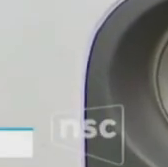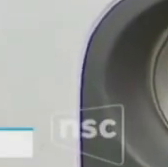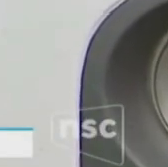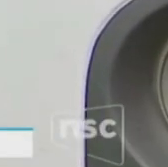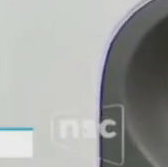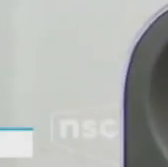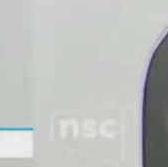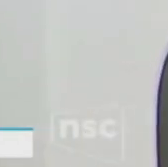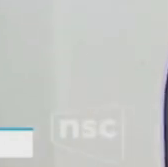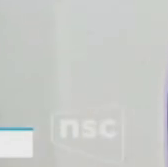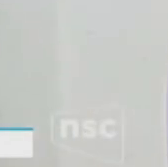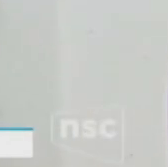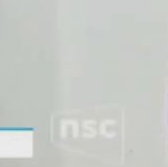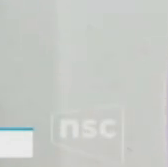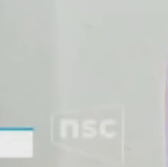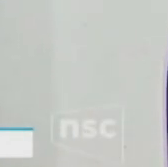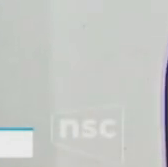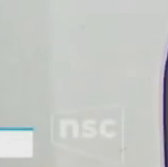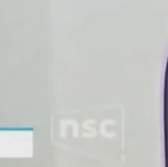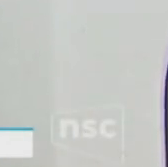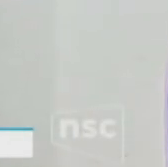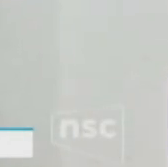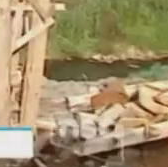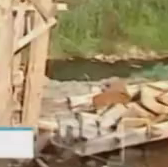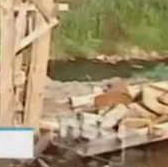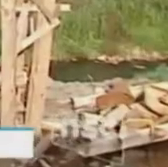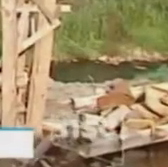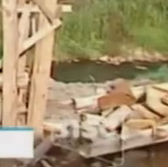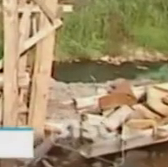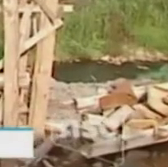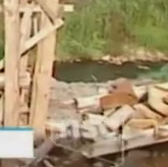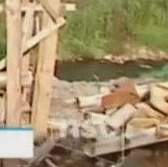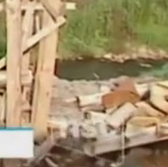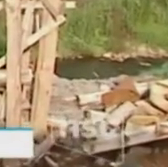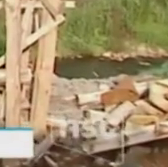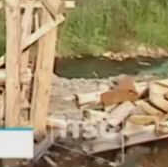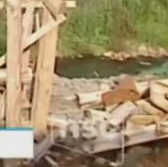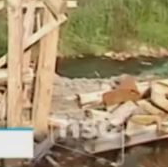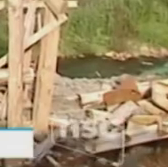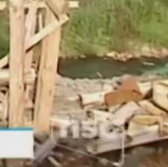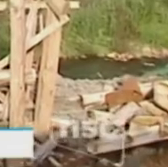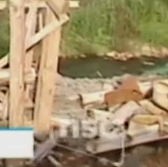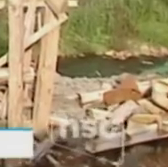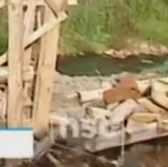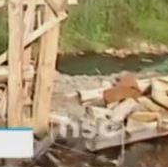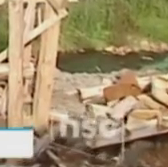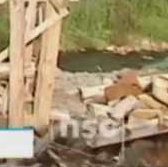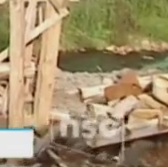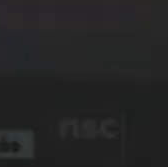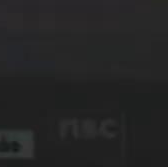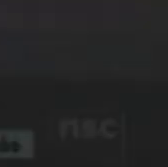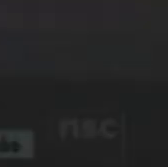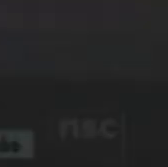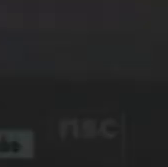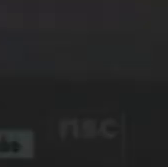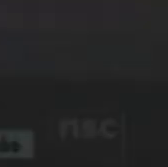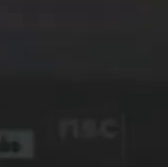bem devagarzinho e daí chega o pessoal que não conhece... Sempre dá os problemas lá embaixo.